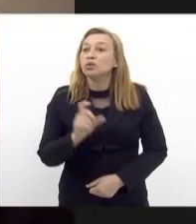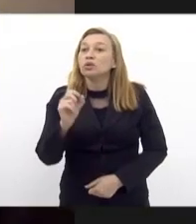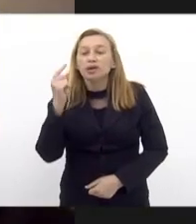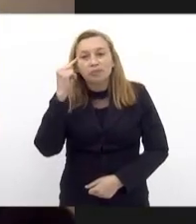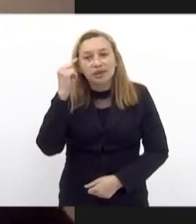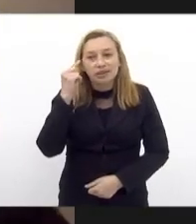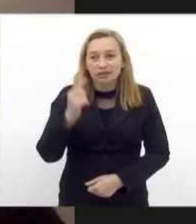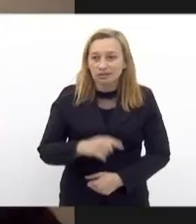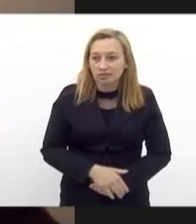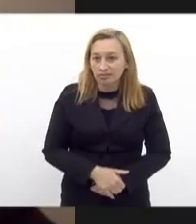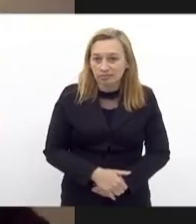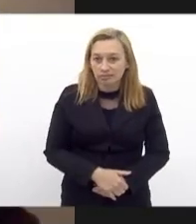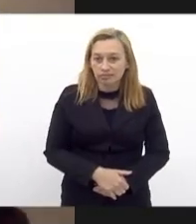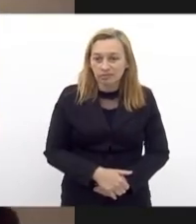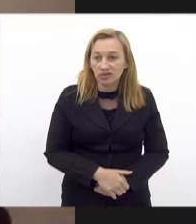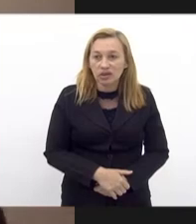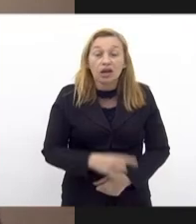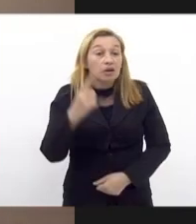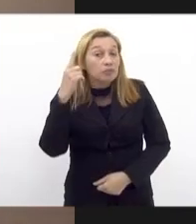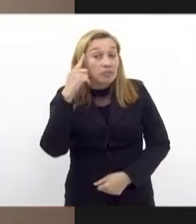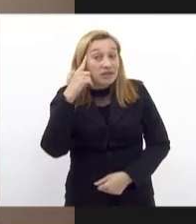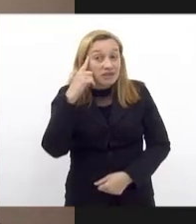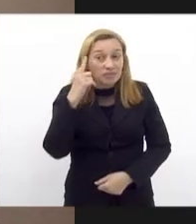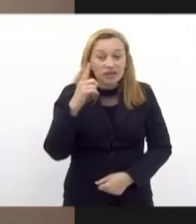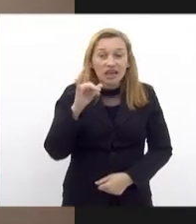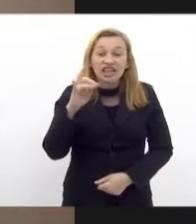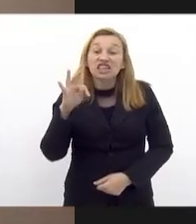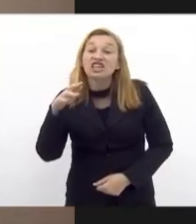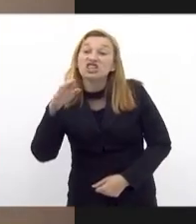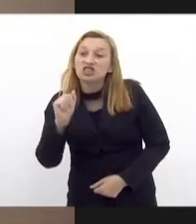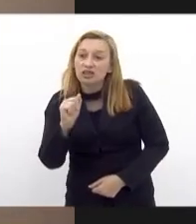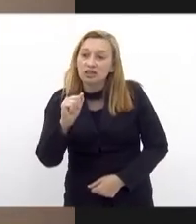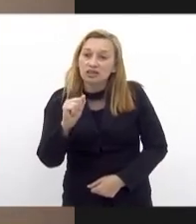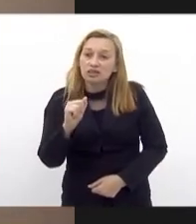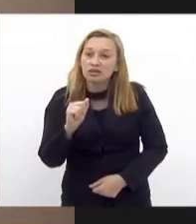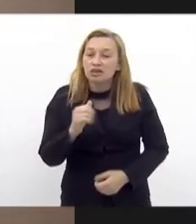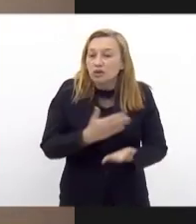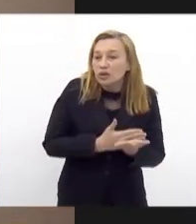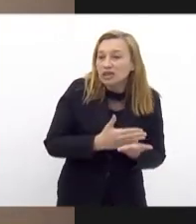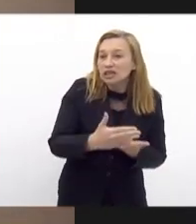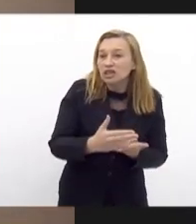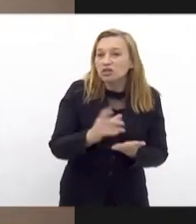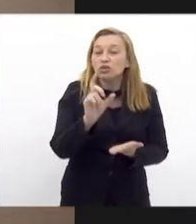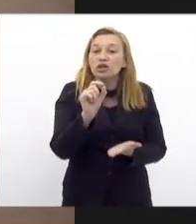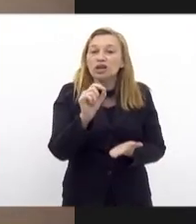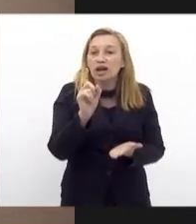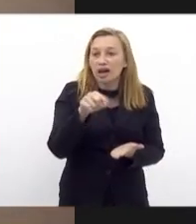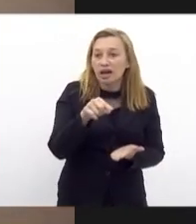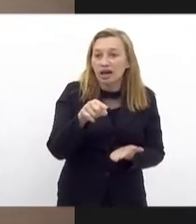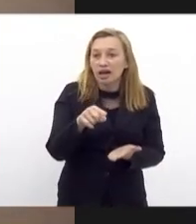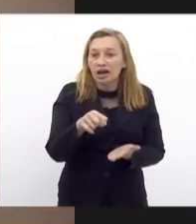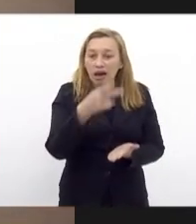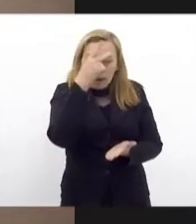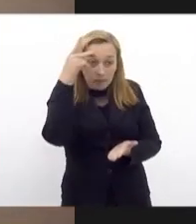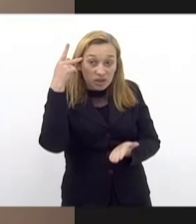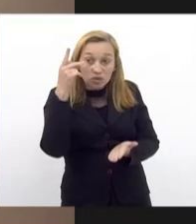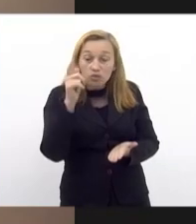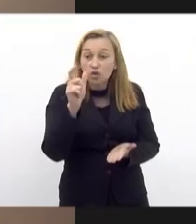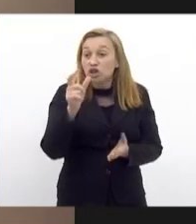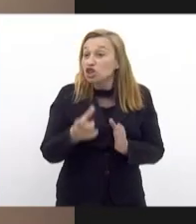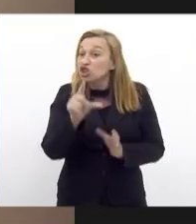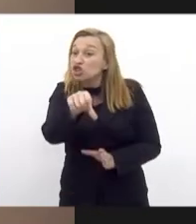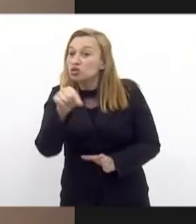pensa? Ele pensa que é um pensamento elitista, porque eles partem do princípio que é o passageiro que escolhe. Ora,